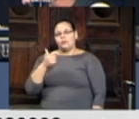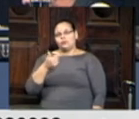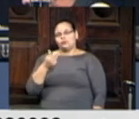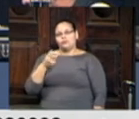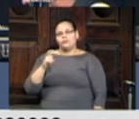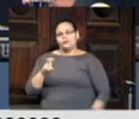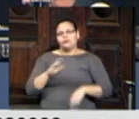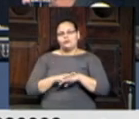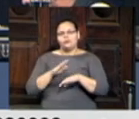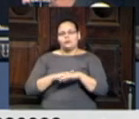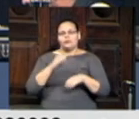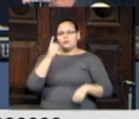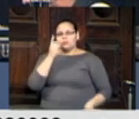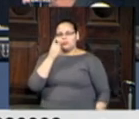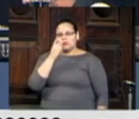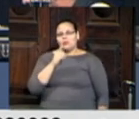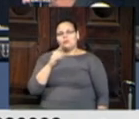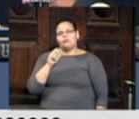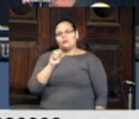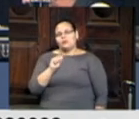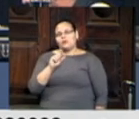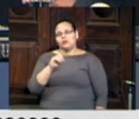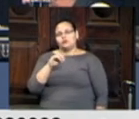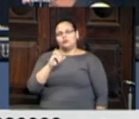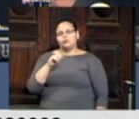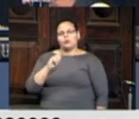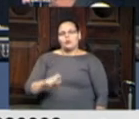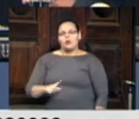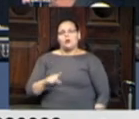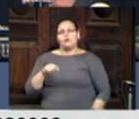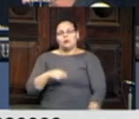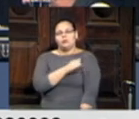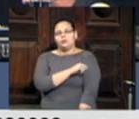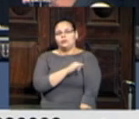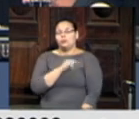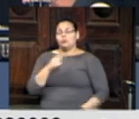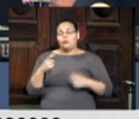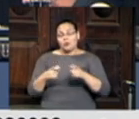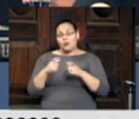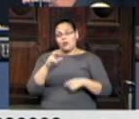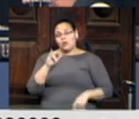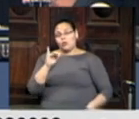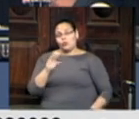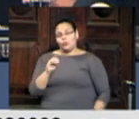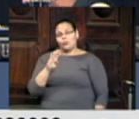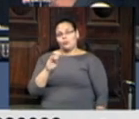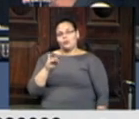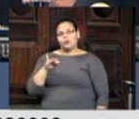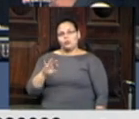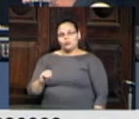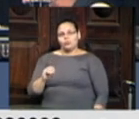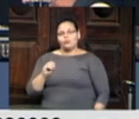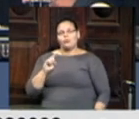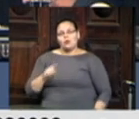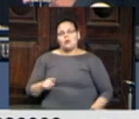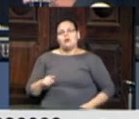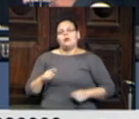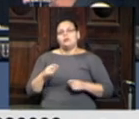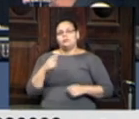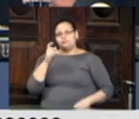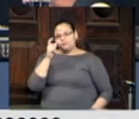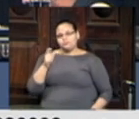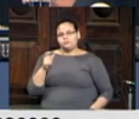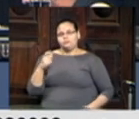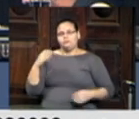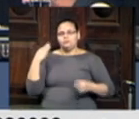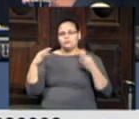988/2015, de autoria do deputado Dr. Sadi Noel, que classifica a cidade de Rio Bonito como município de interesse turístico. Em votação,